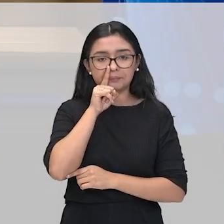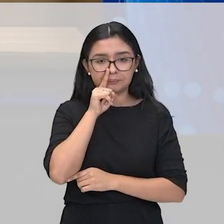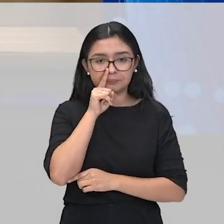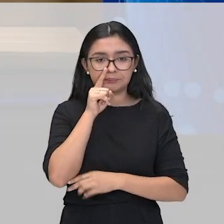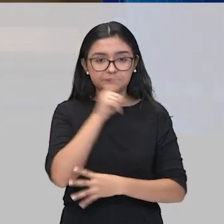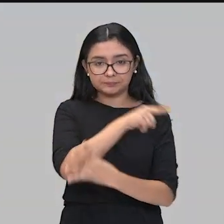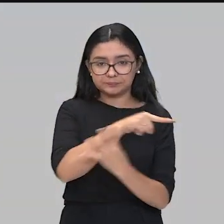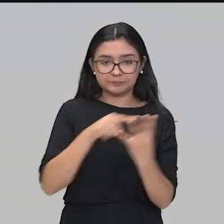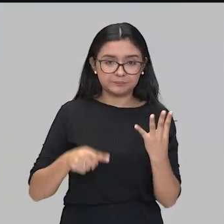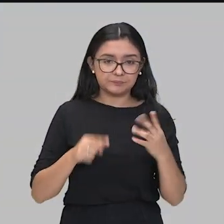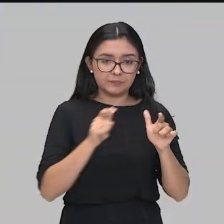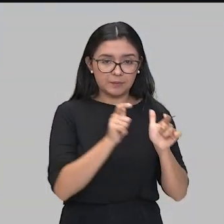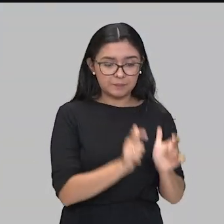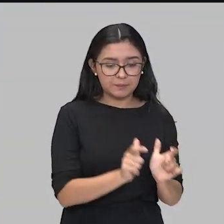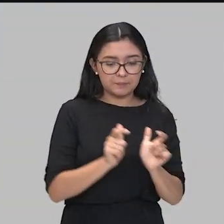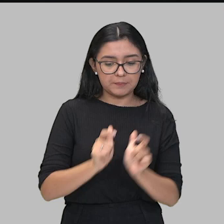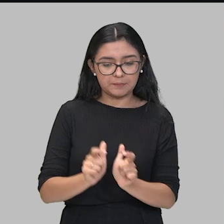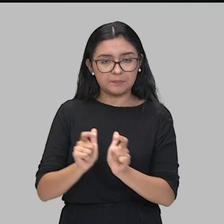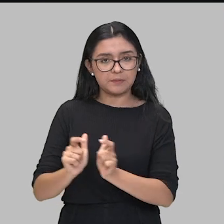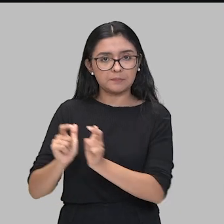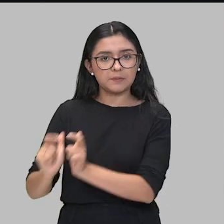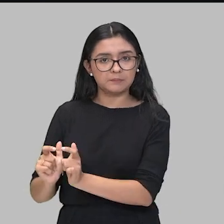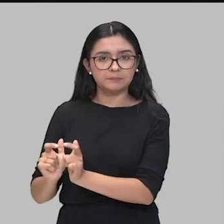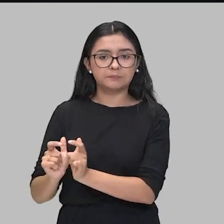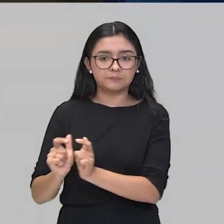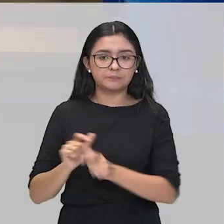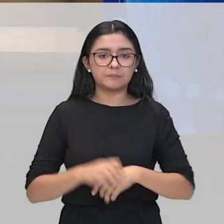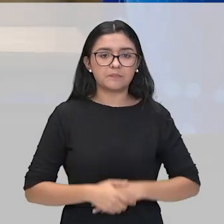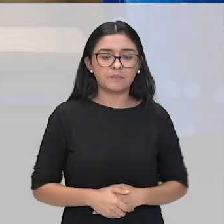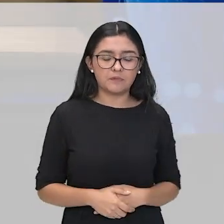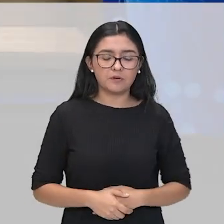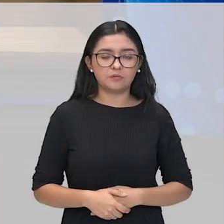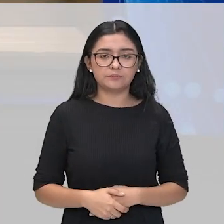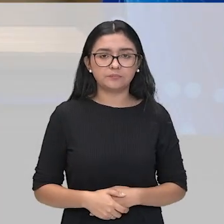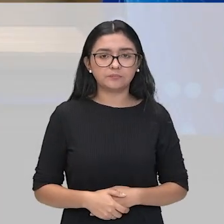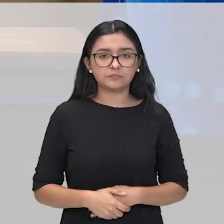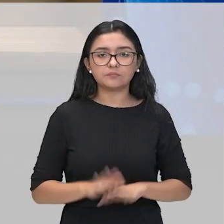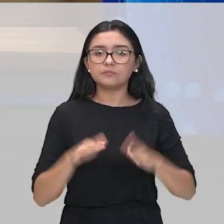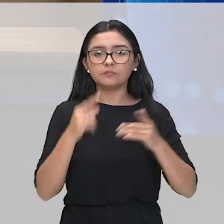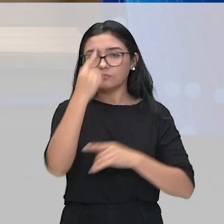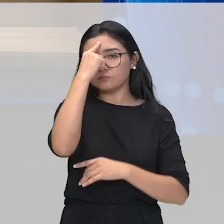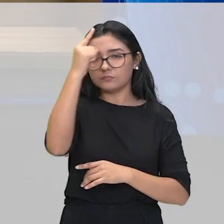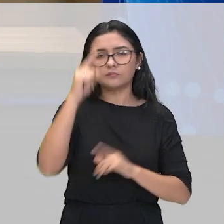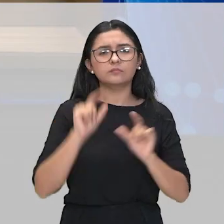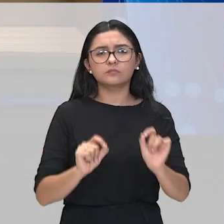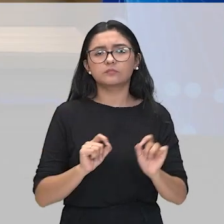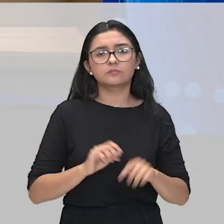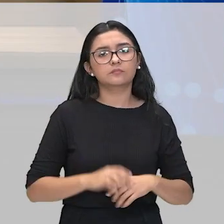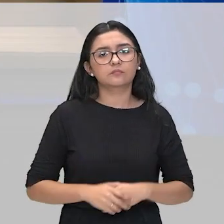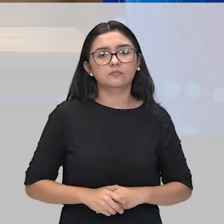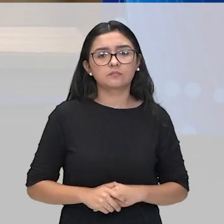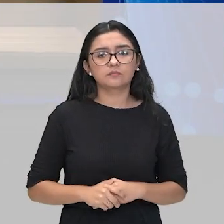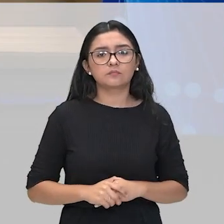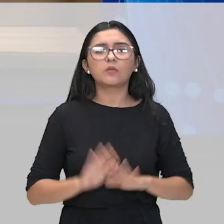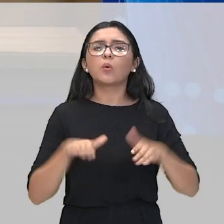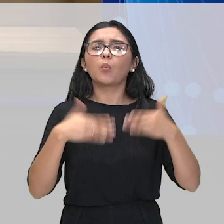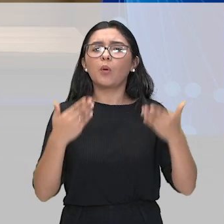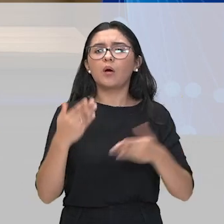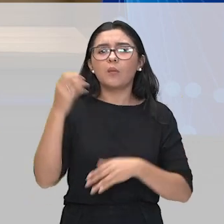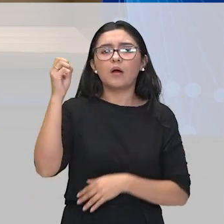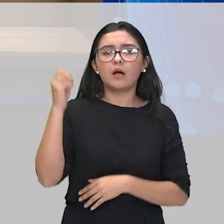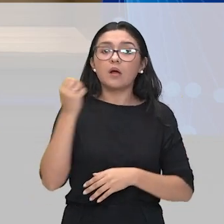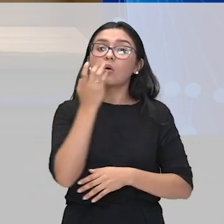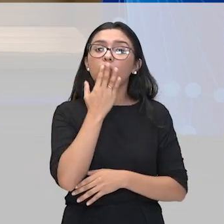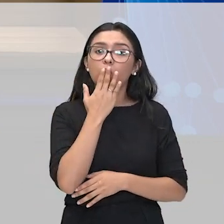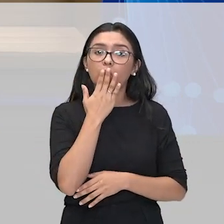Todos sob aqui um pano preto, tá, pessoal? E aí, a ideia é, qual será a cor que irá